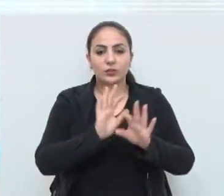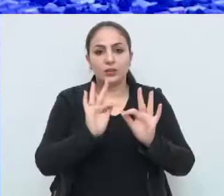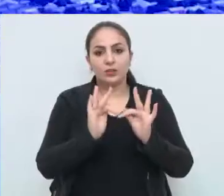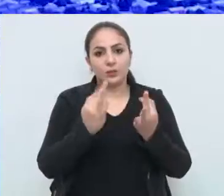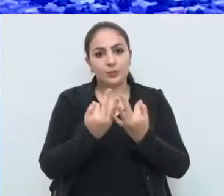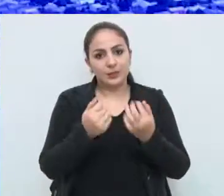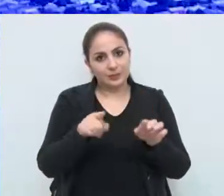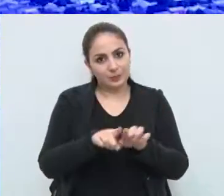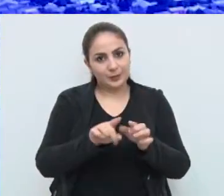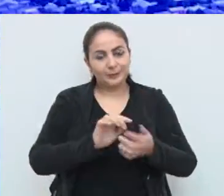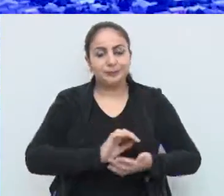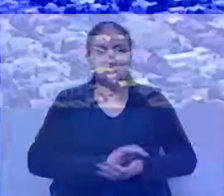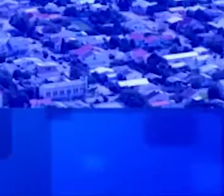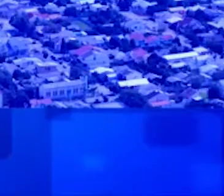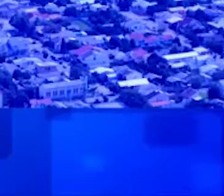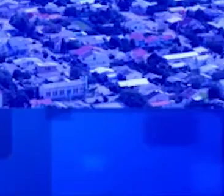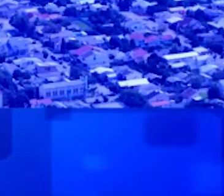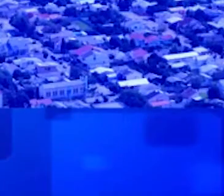famílias também.